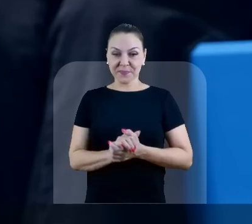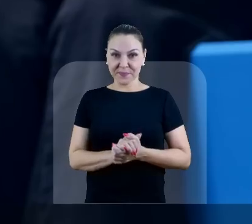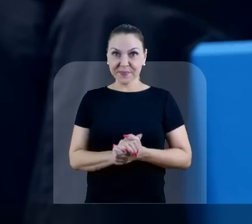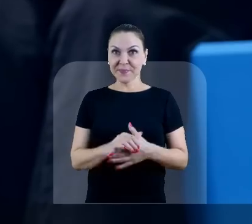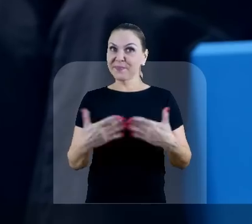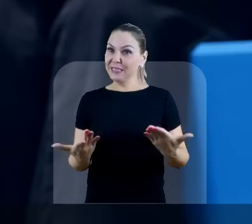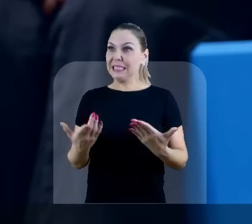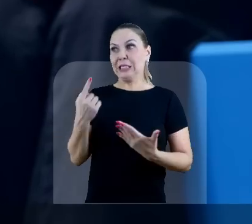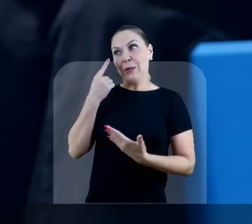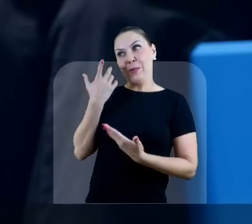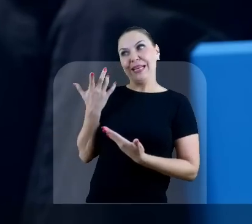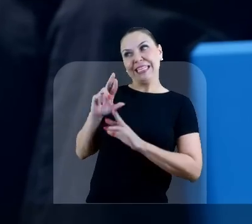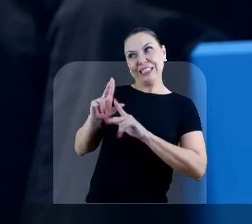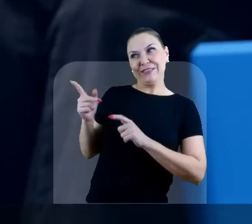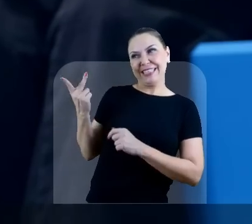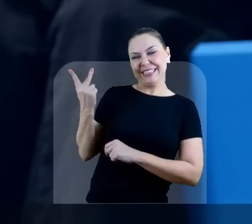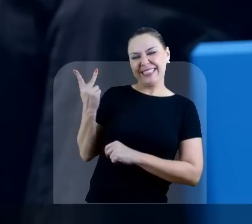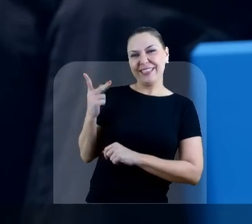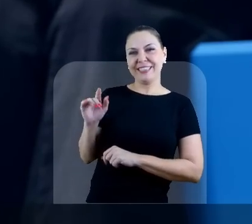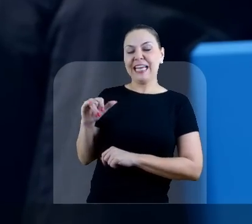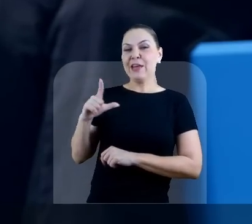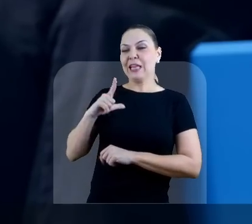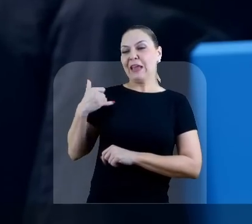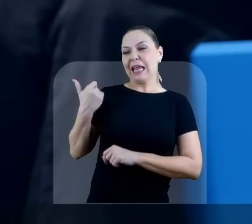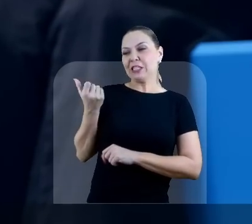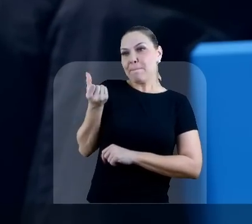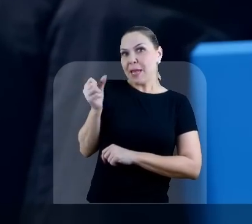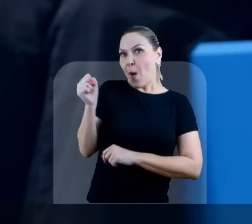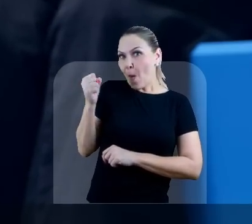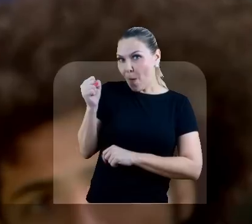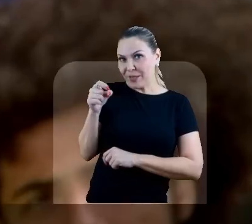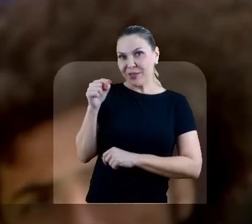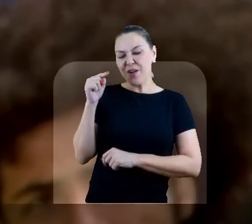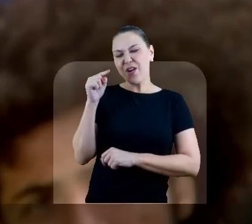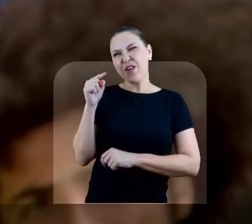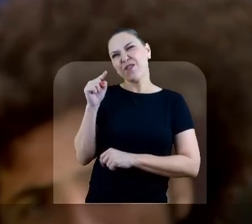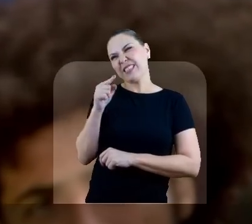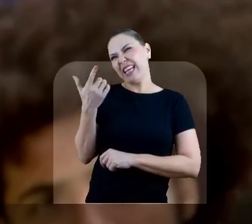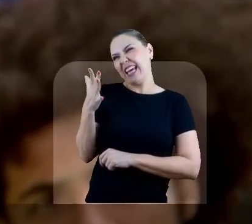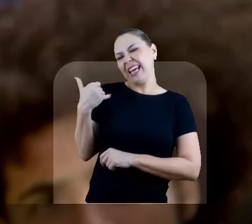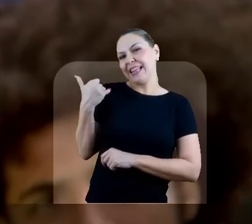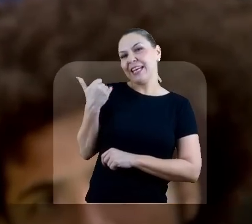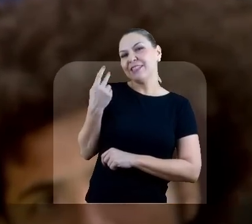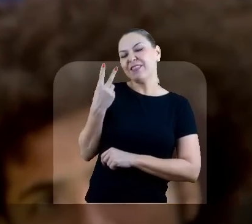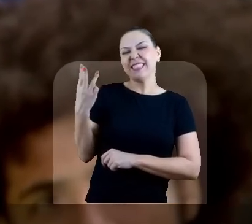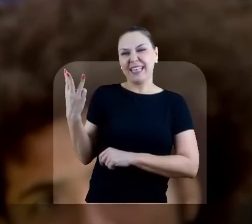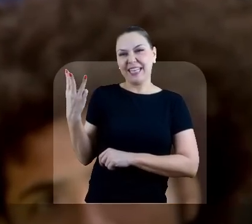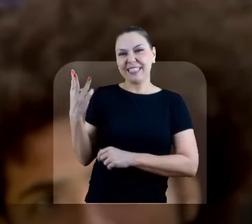Olha, há uma diferença enorme entre eu e você. Eu estou com 68. Você deve estar com